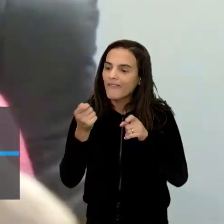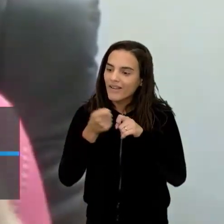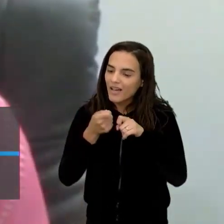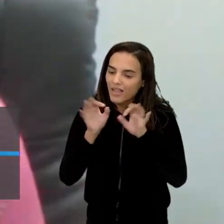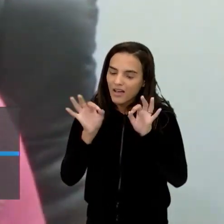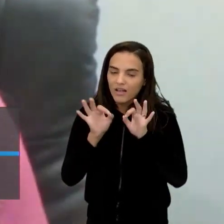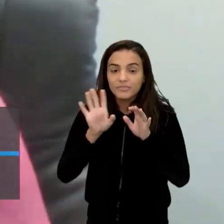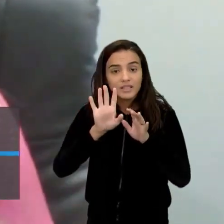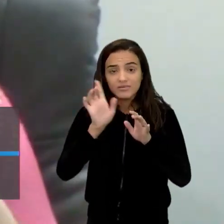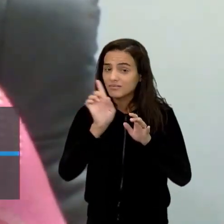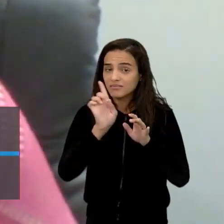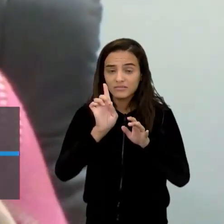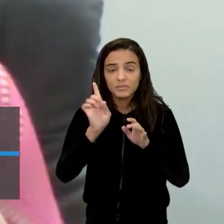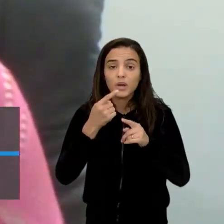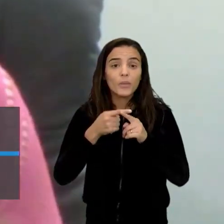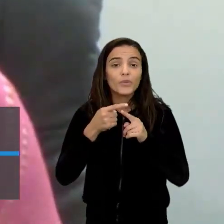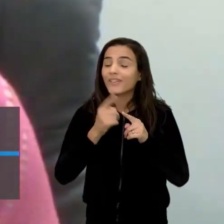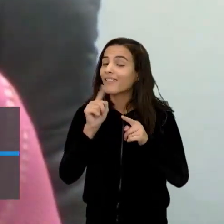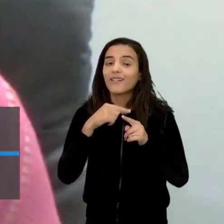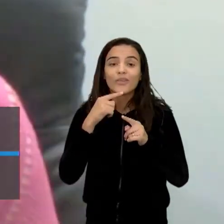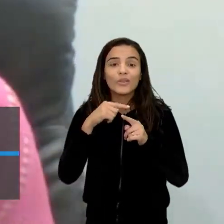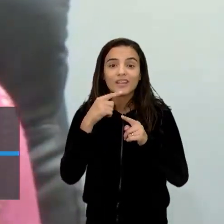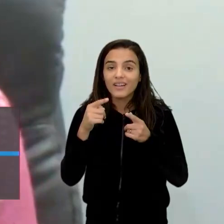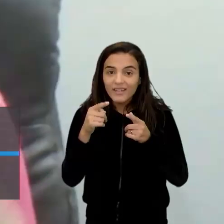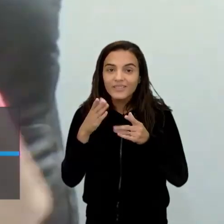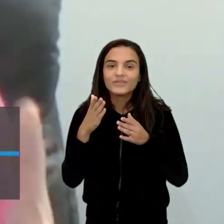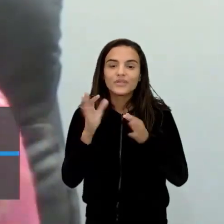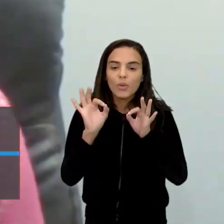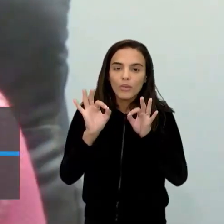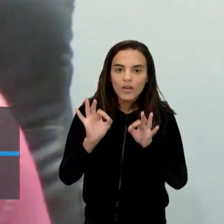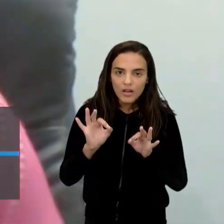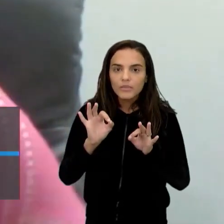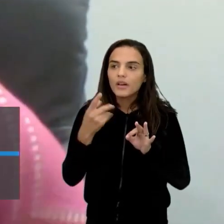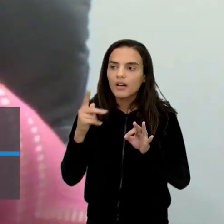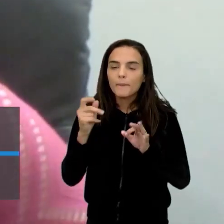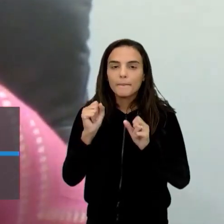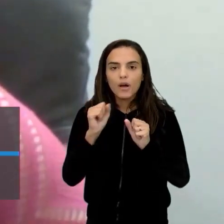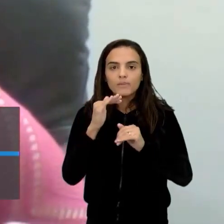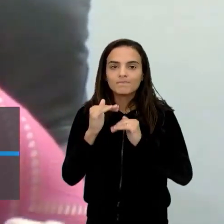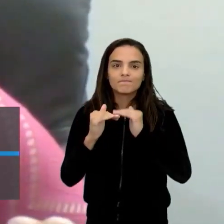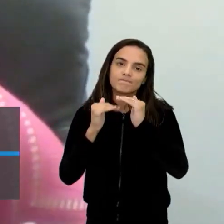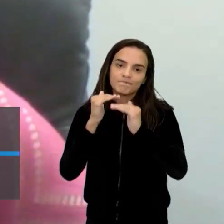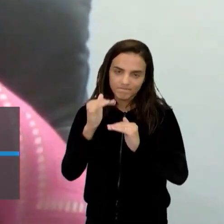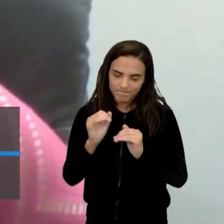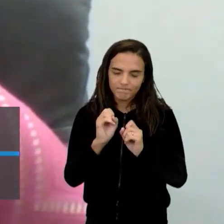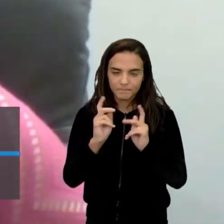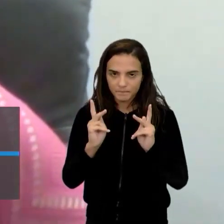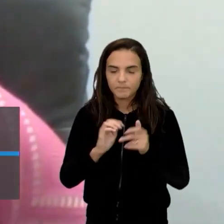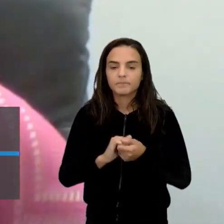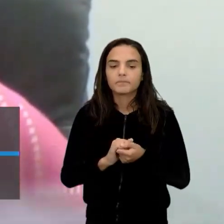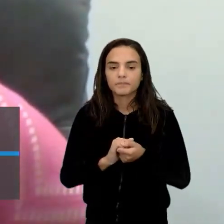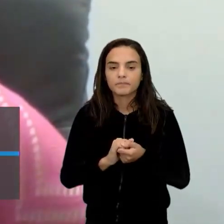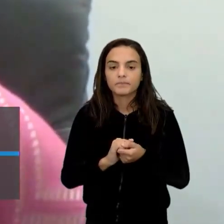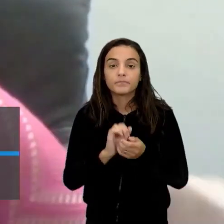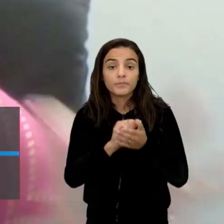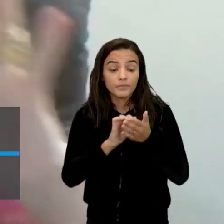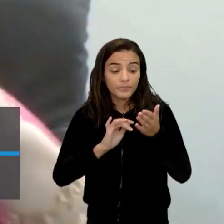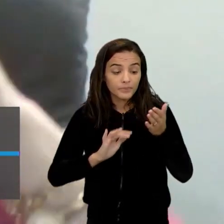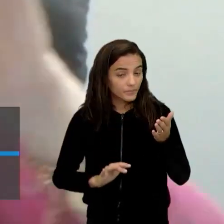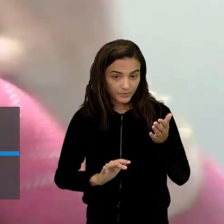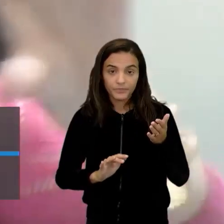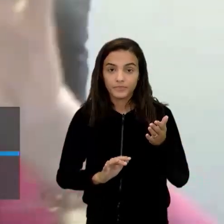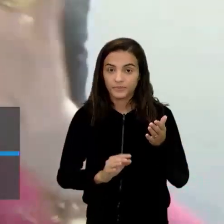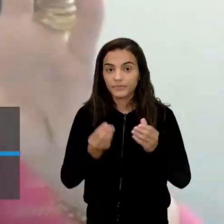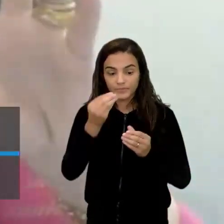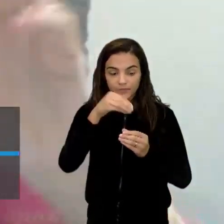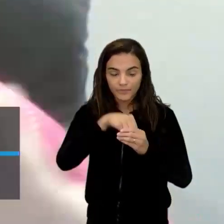nada, mas não é, porque não deu o acesso correto para que ele possa desenvolver, tá bom? Então, as atividades